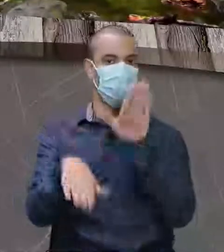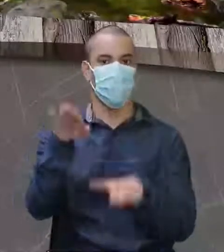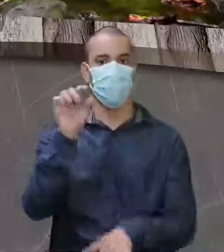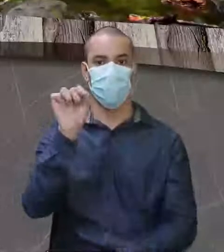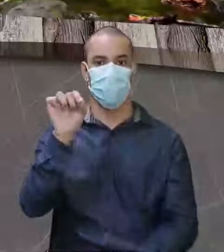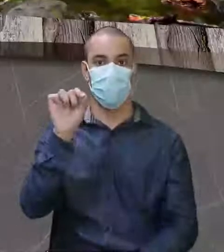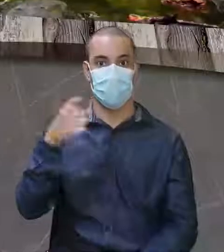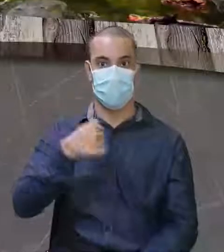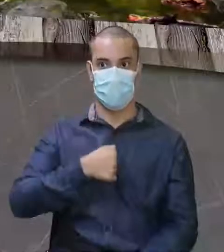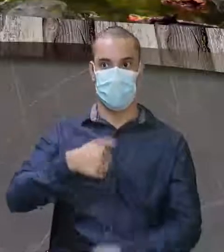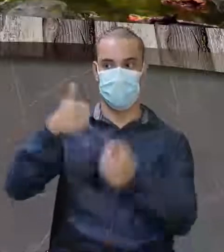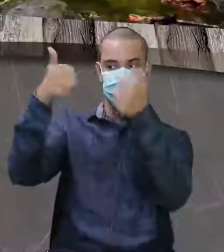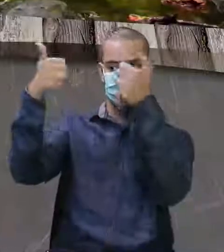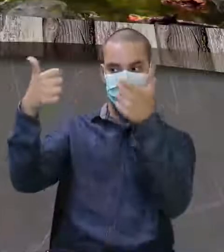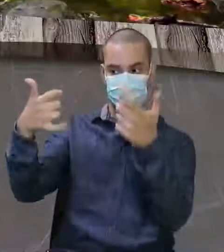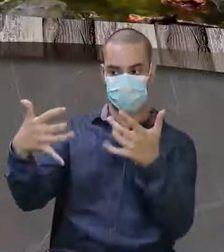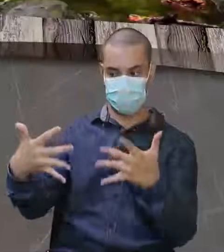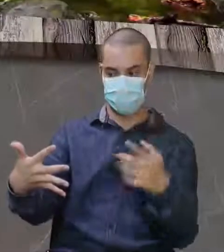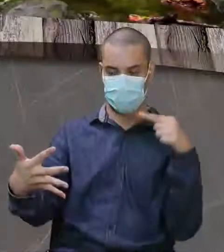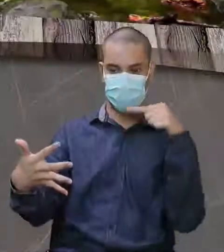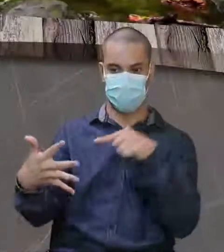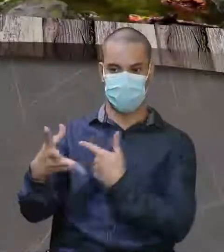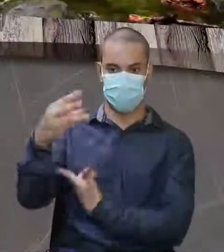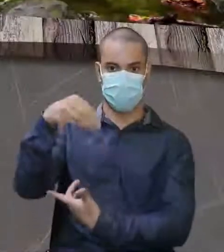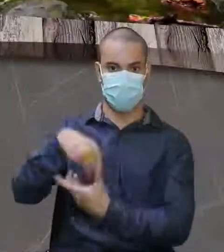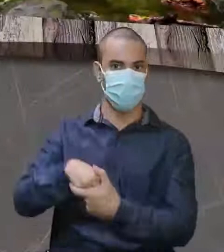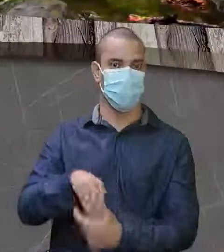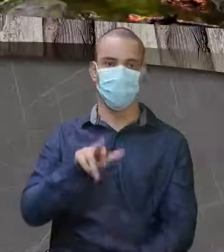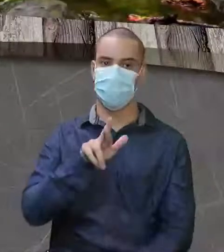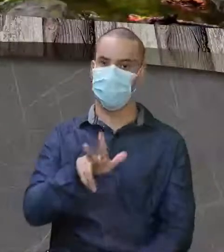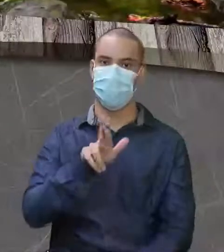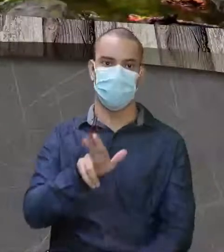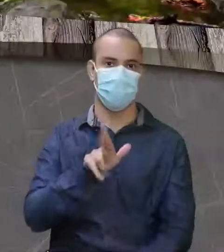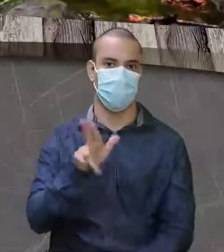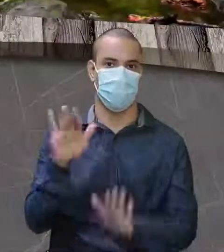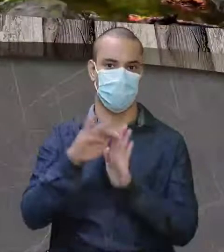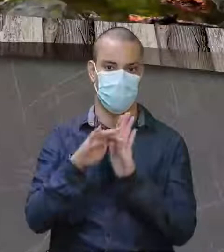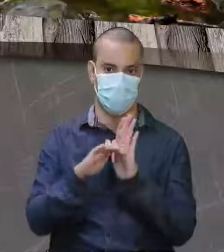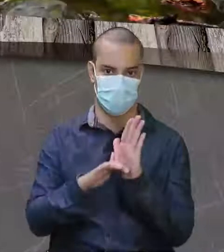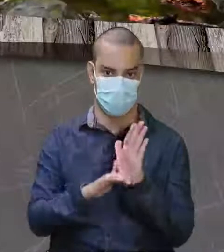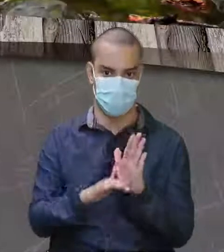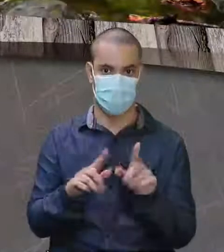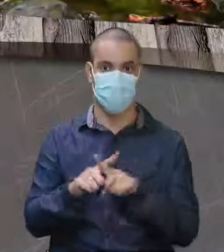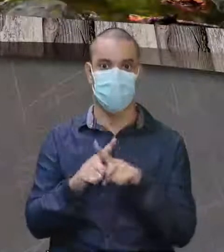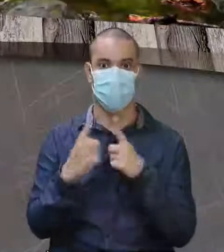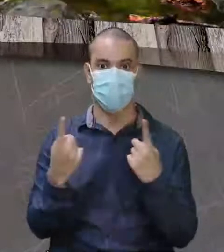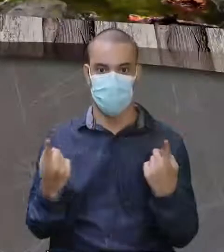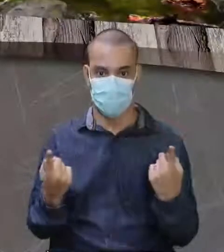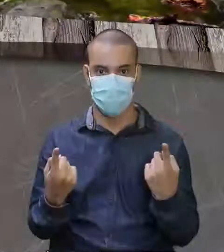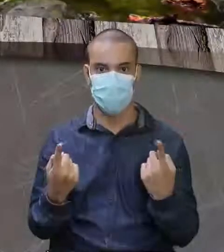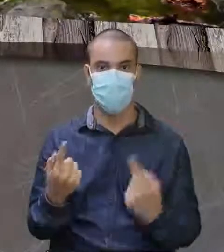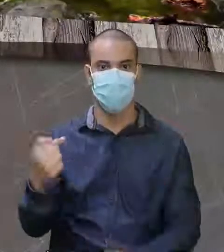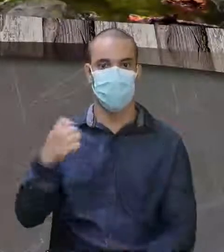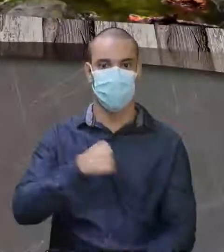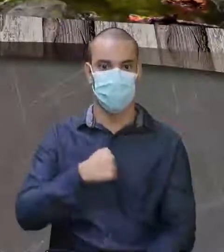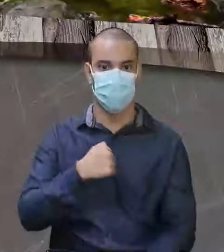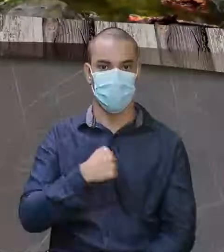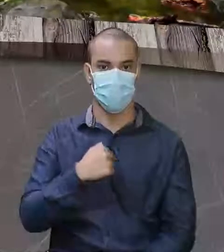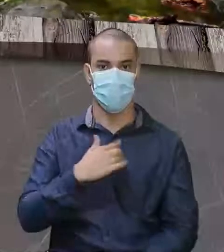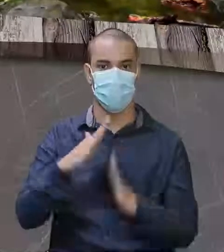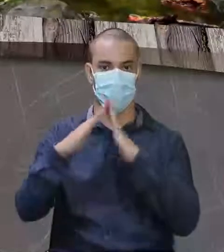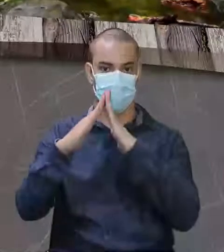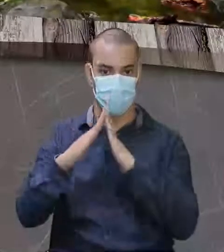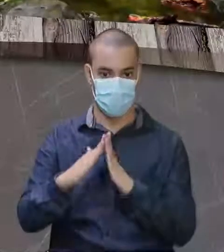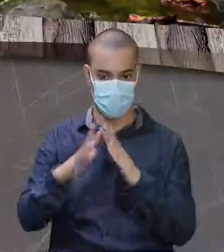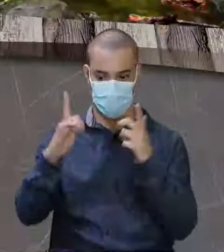na definição de habitat esses fatores. Mas é claro que para eu morar em um